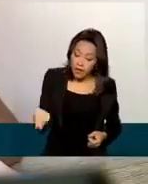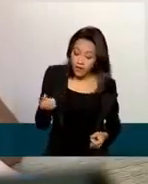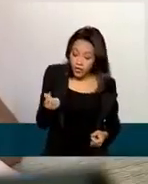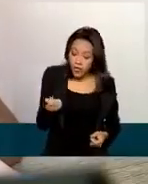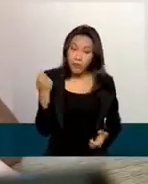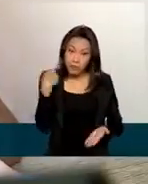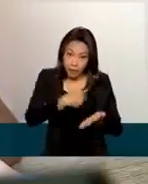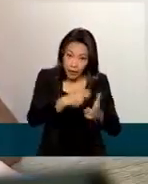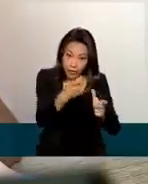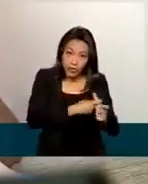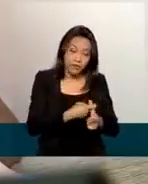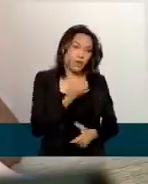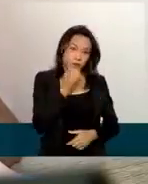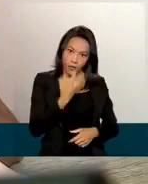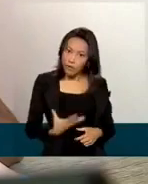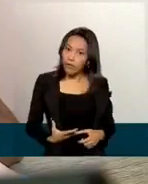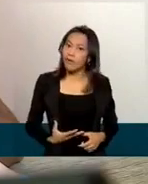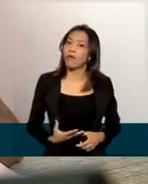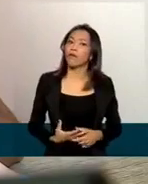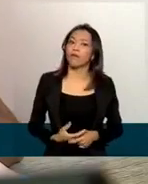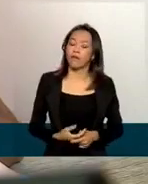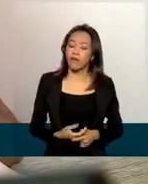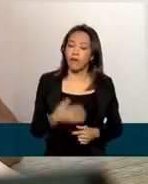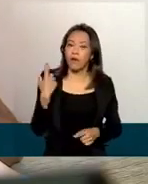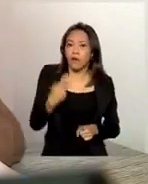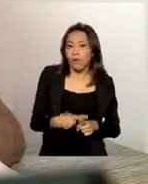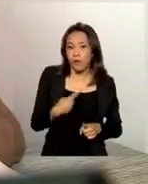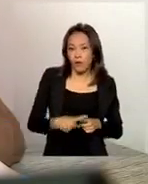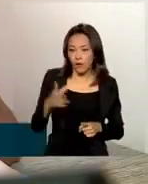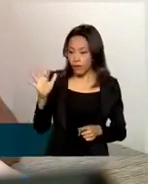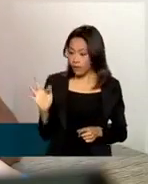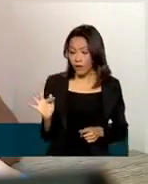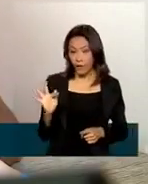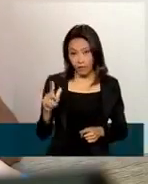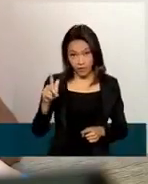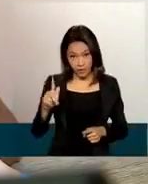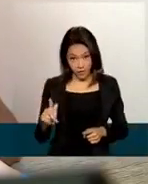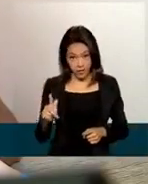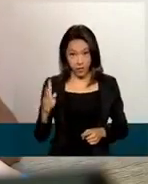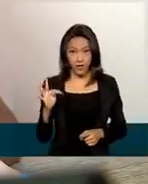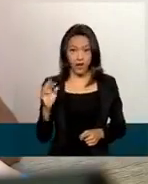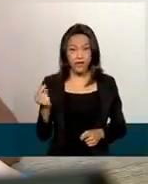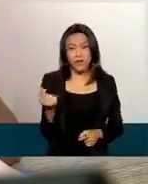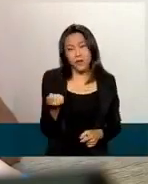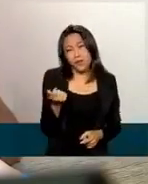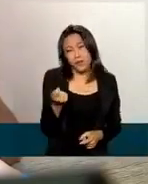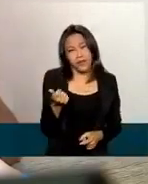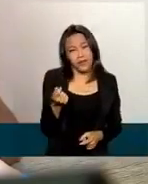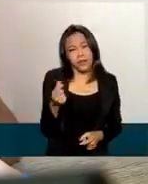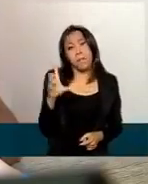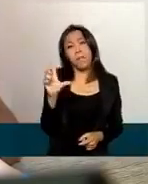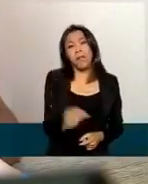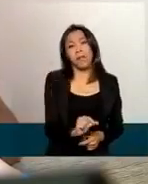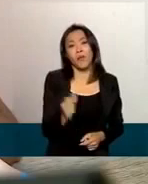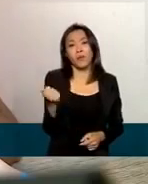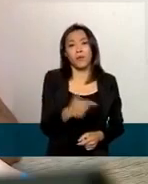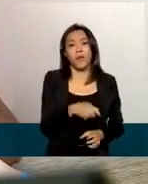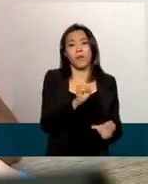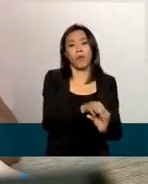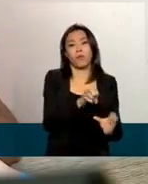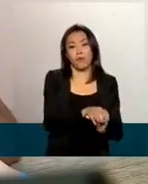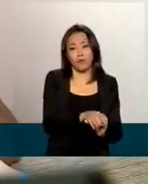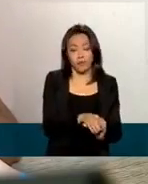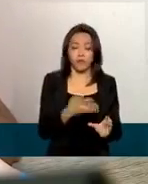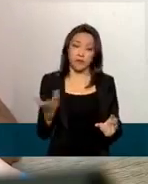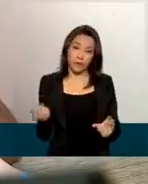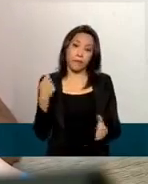É vantajoso porque porque o rendimento que dá no FGTS é muito pequeno e menor do que na poupança então se ele vai pagar